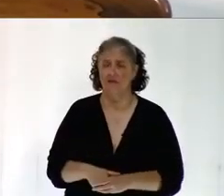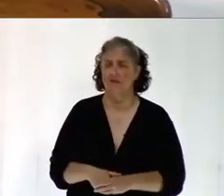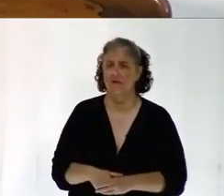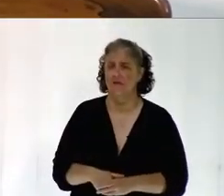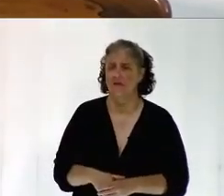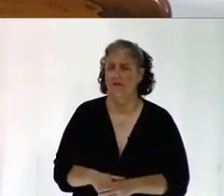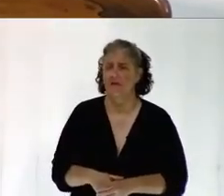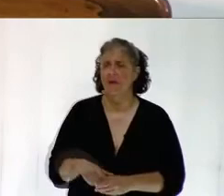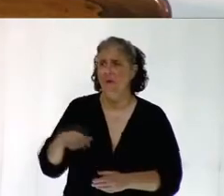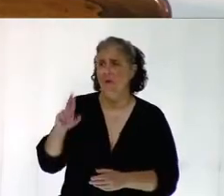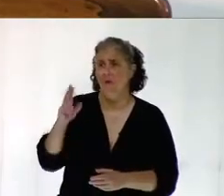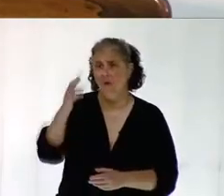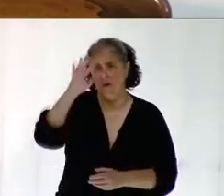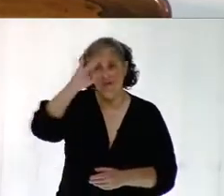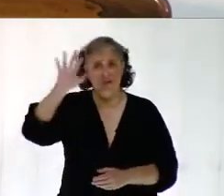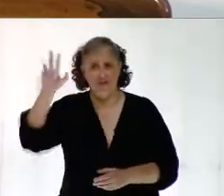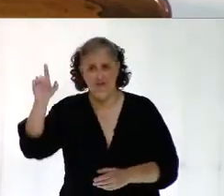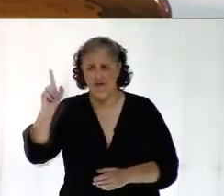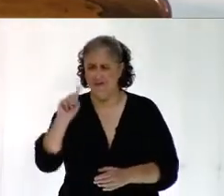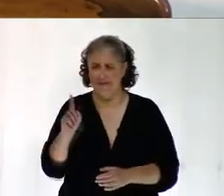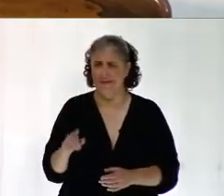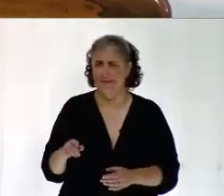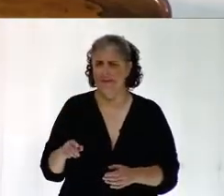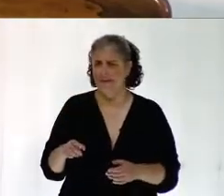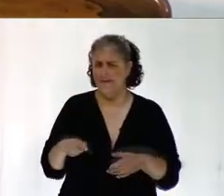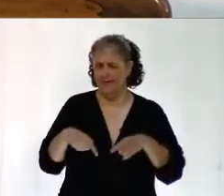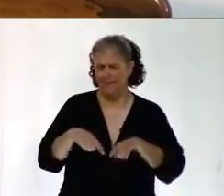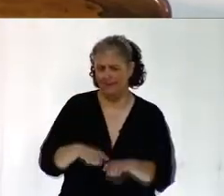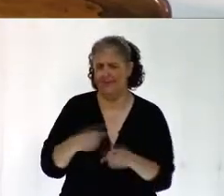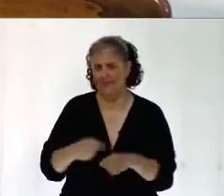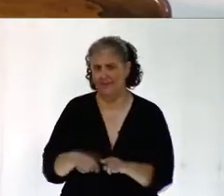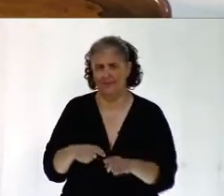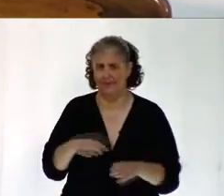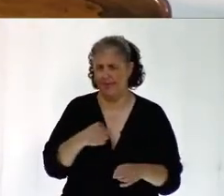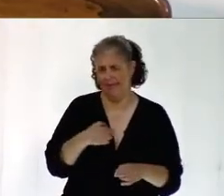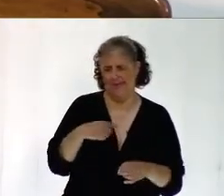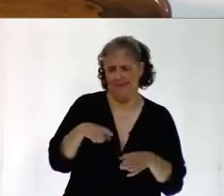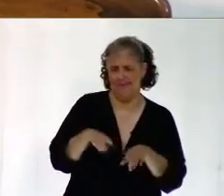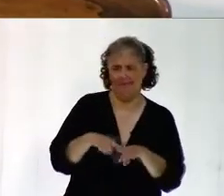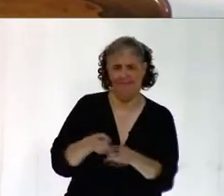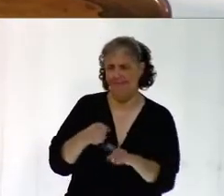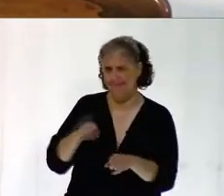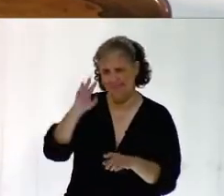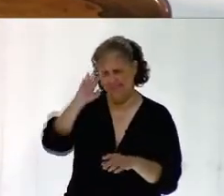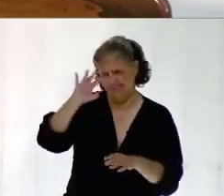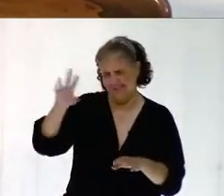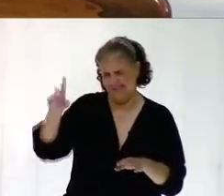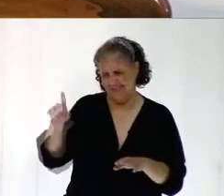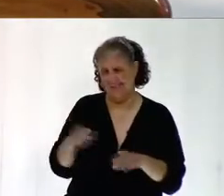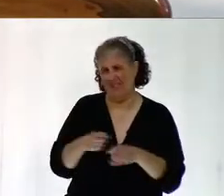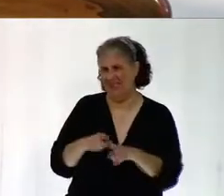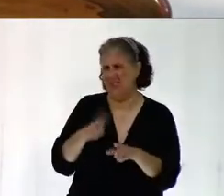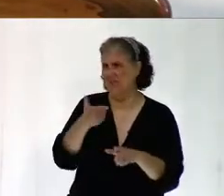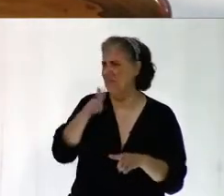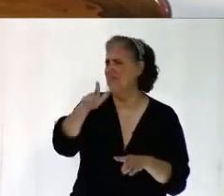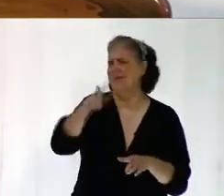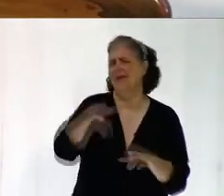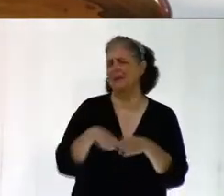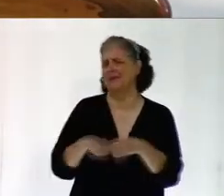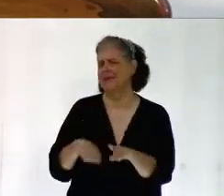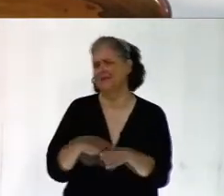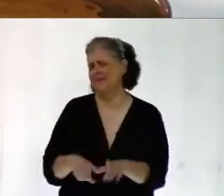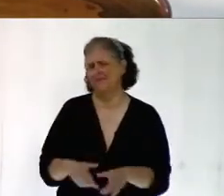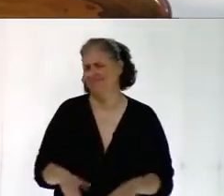atentará ou imaginar que eu e você não somos tentados ou imaginar que eu e você não seremos muito mais